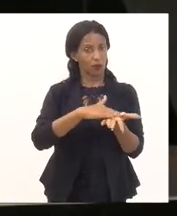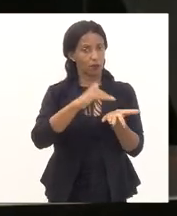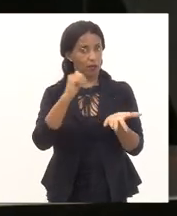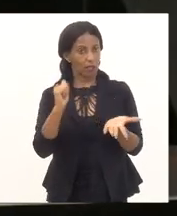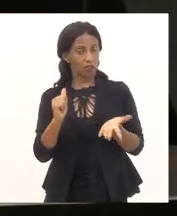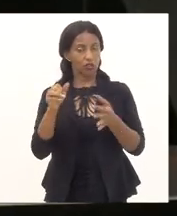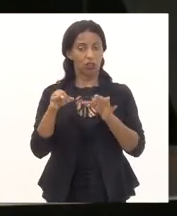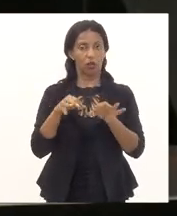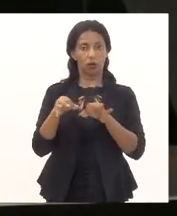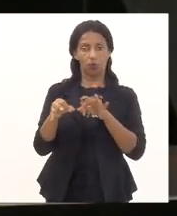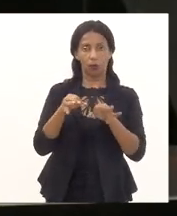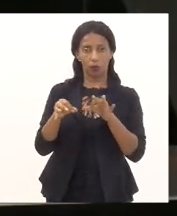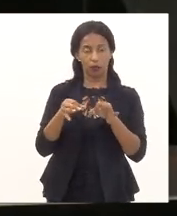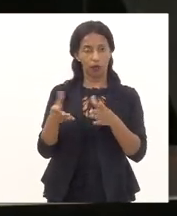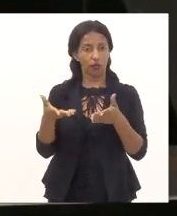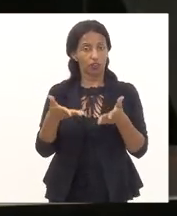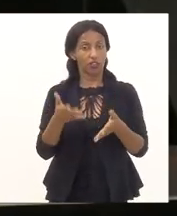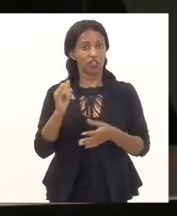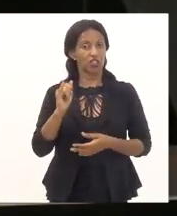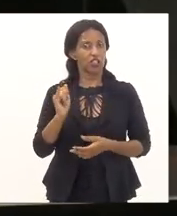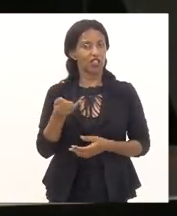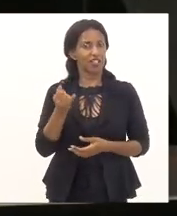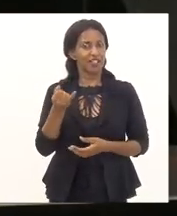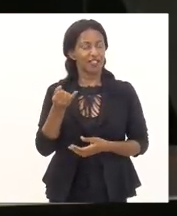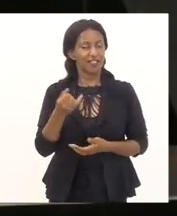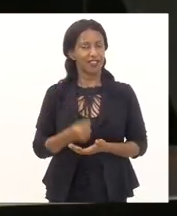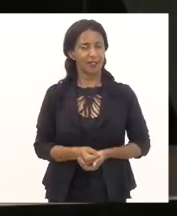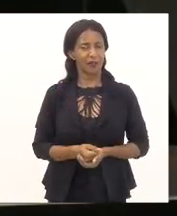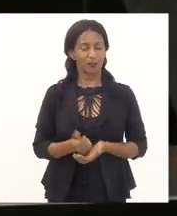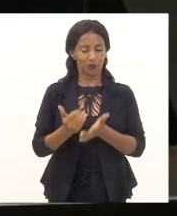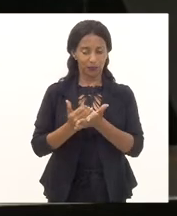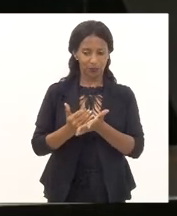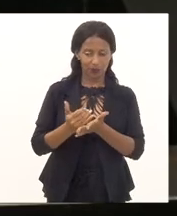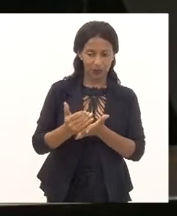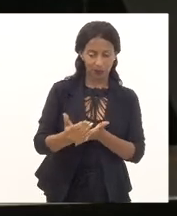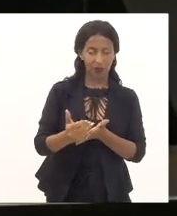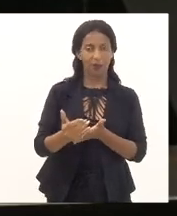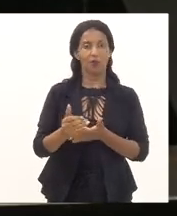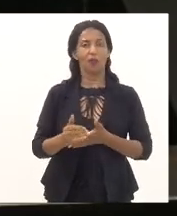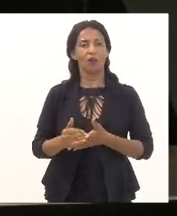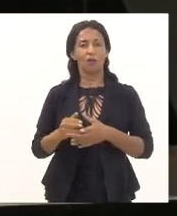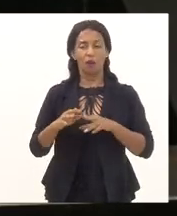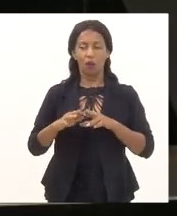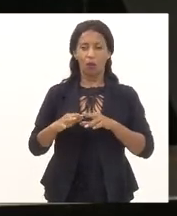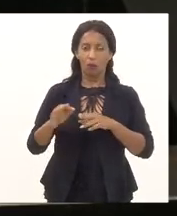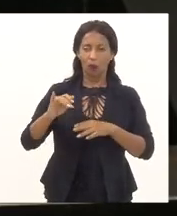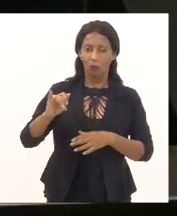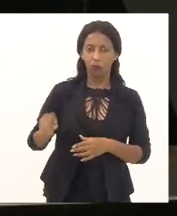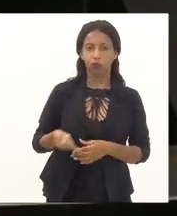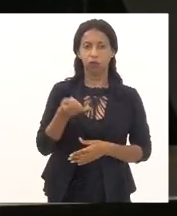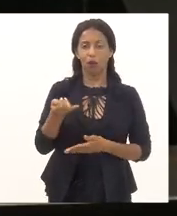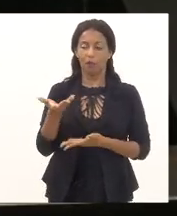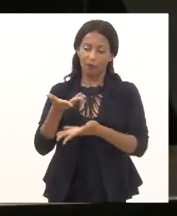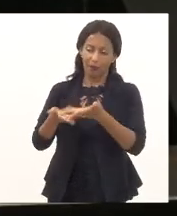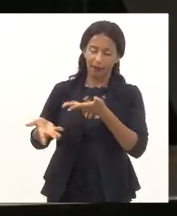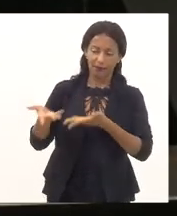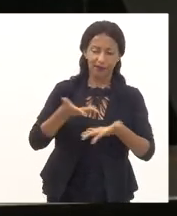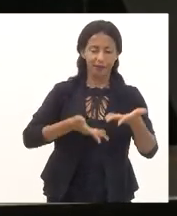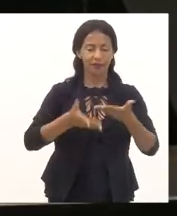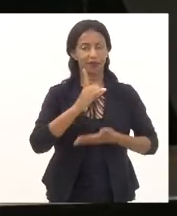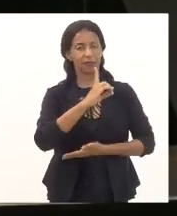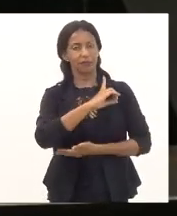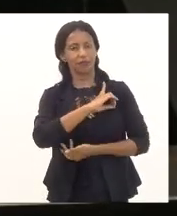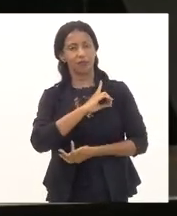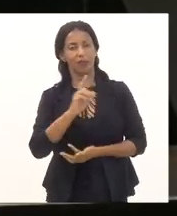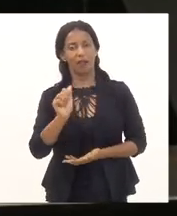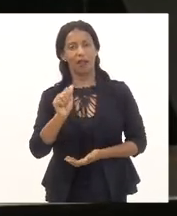do projeto e que em janeiro se abriria uma mesa de negociação com a participação do delegado